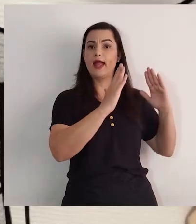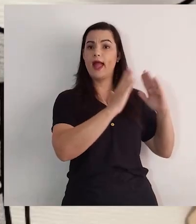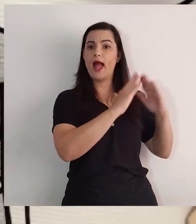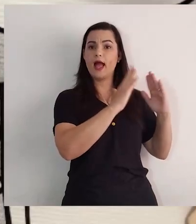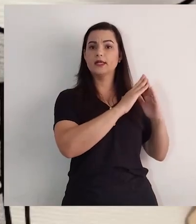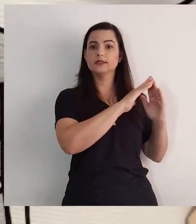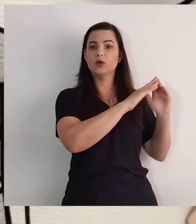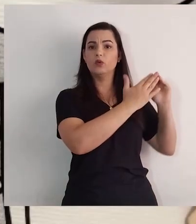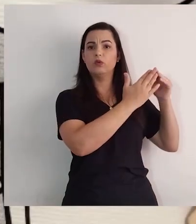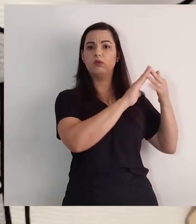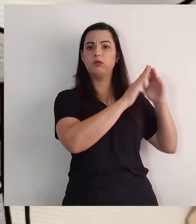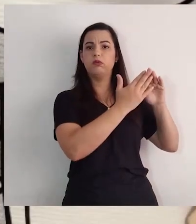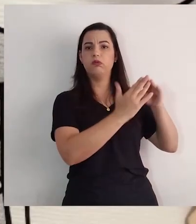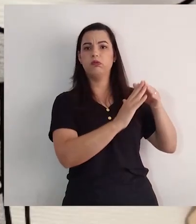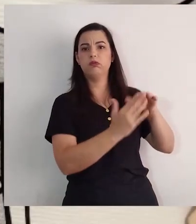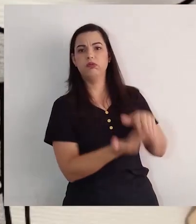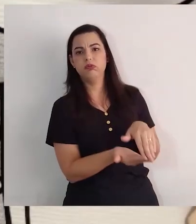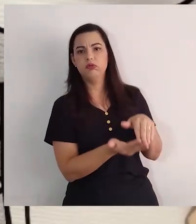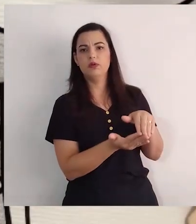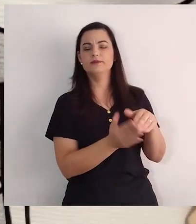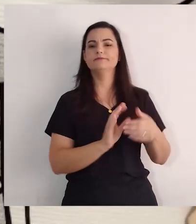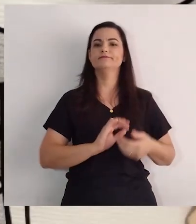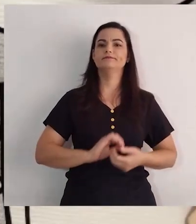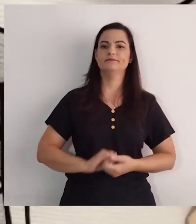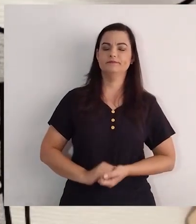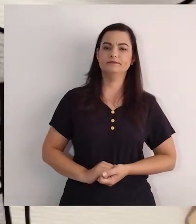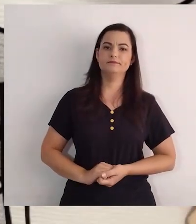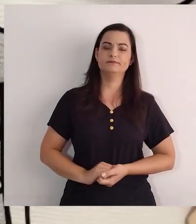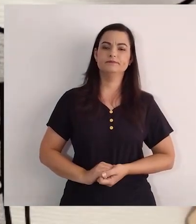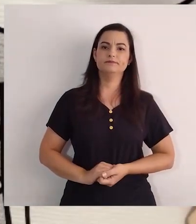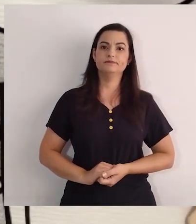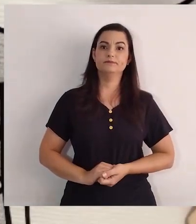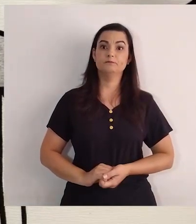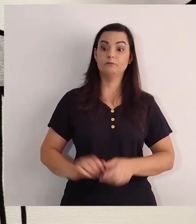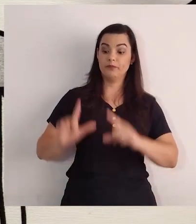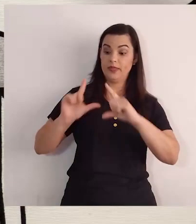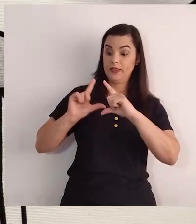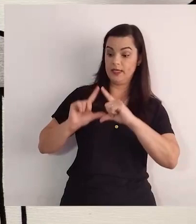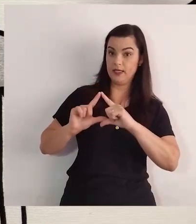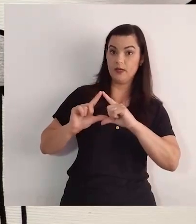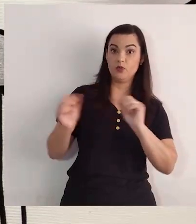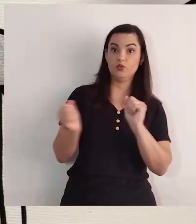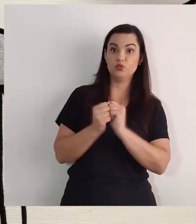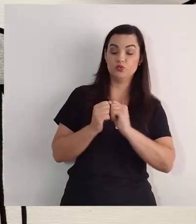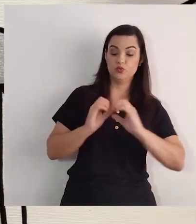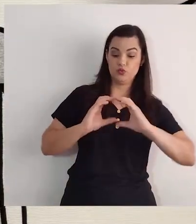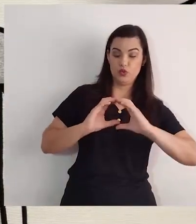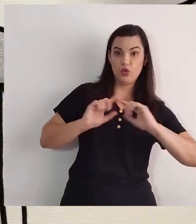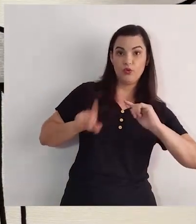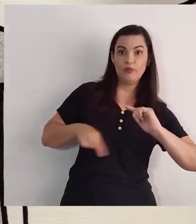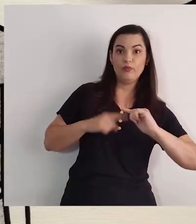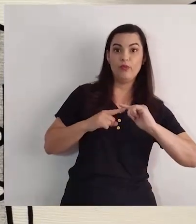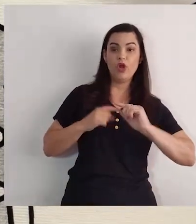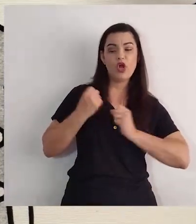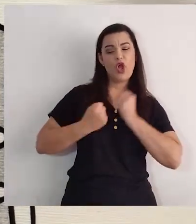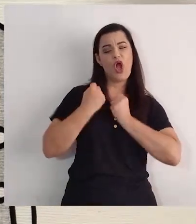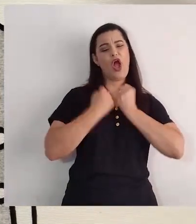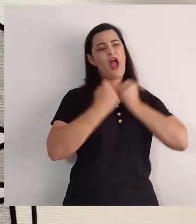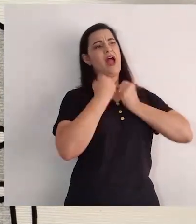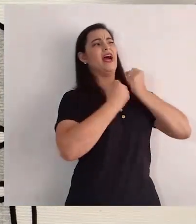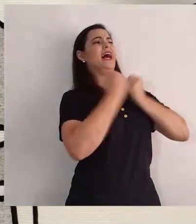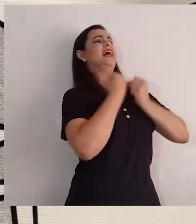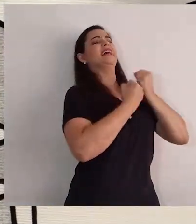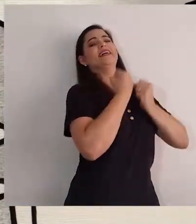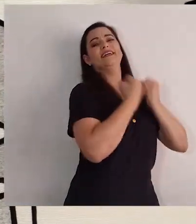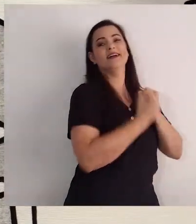E a casa caiu. Triângulo e Bolinha correram para a casa do Quadrado. Entre